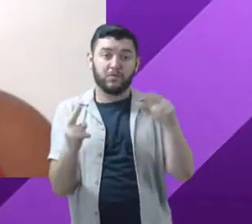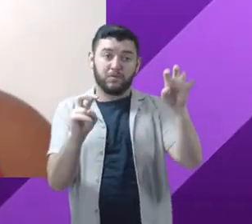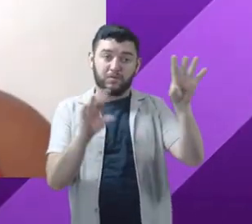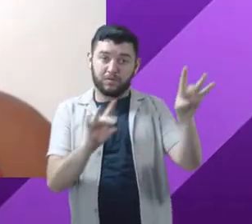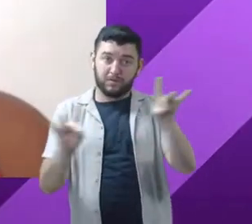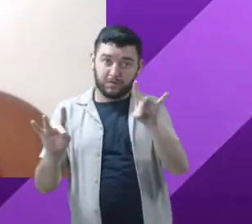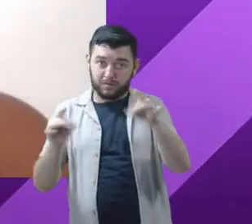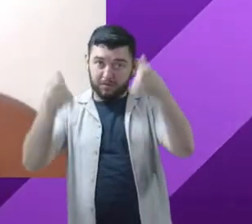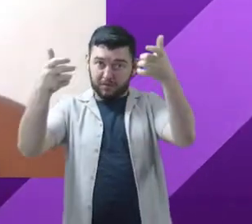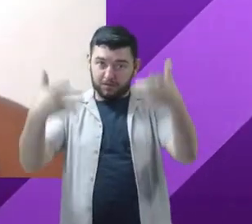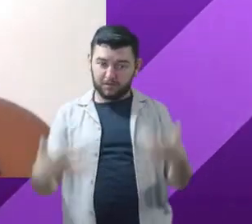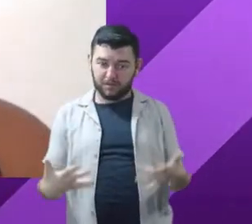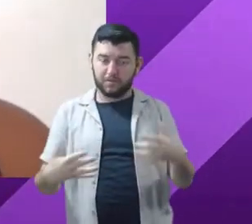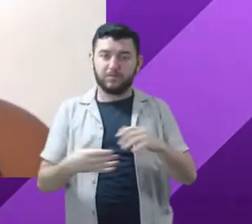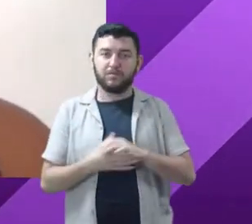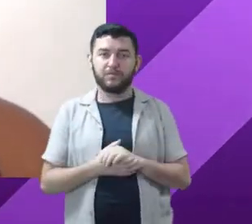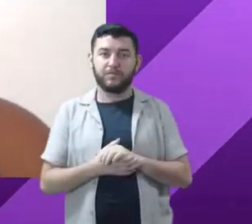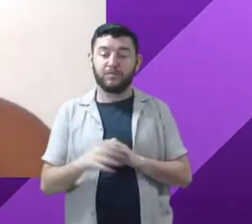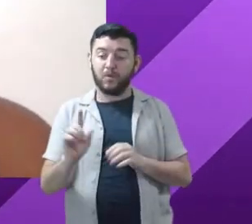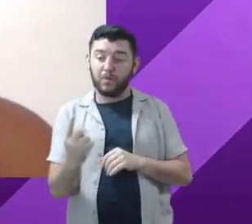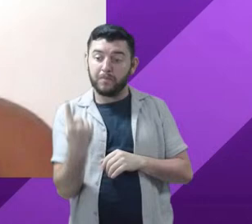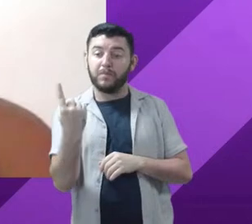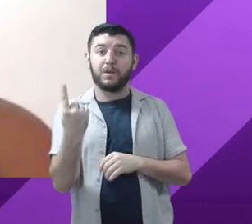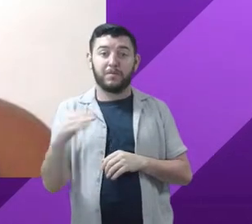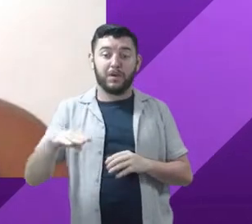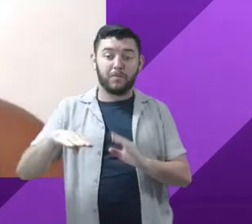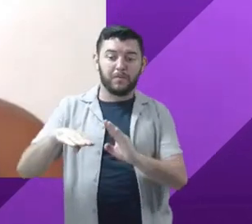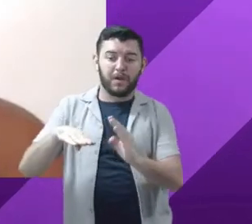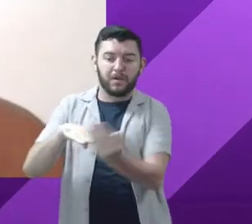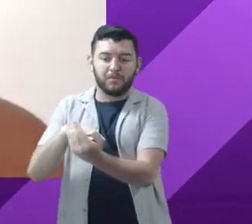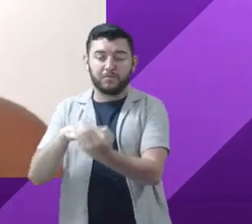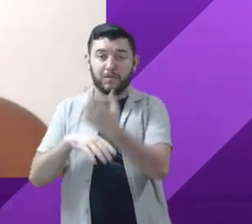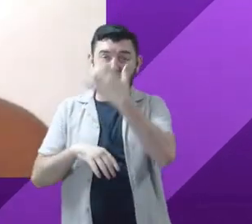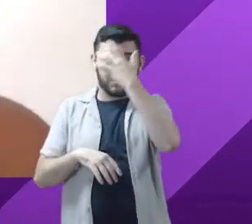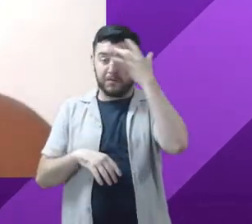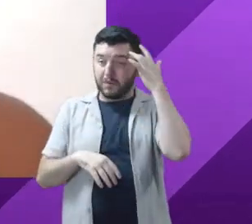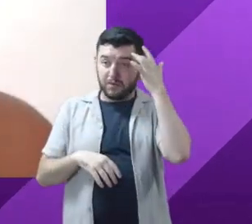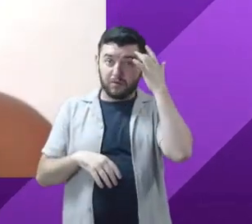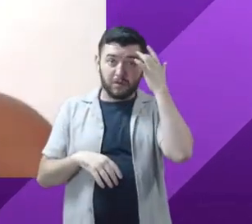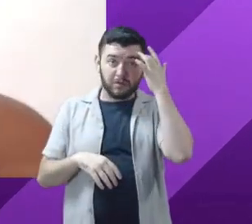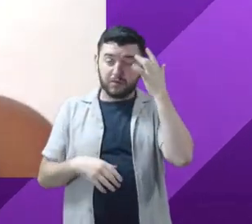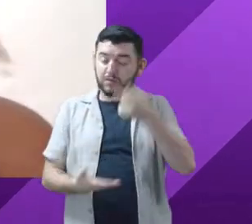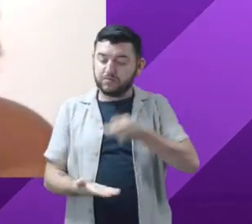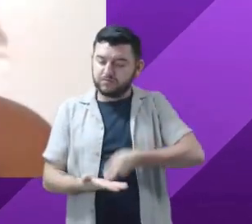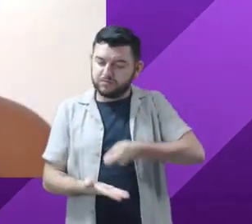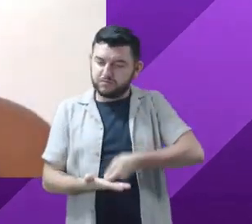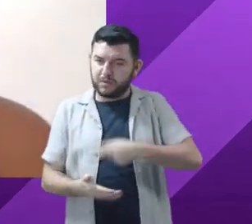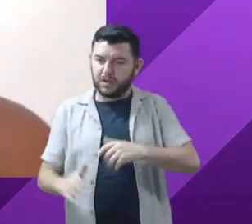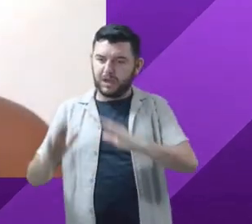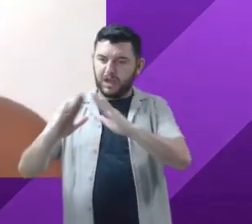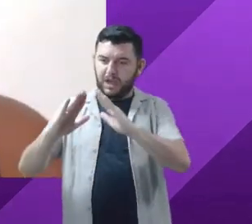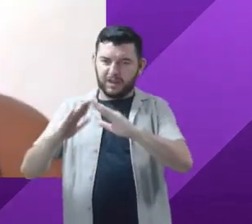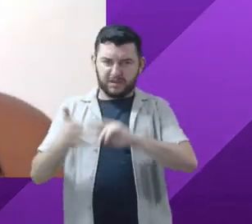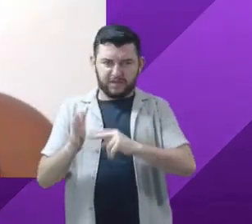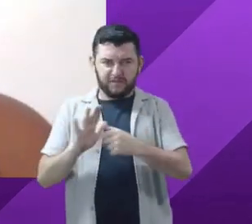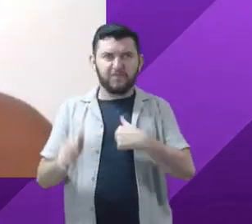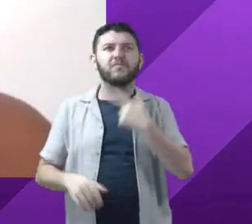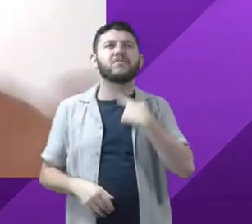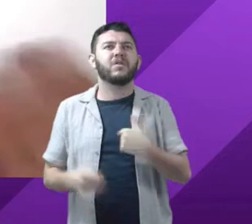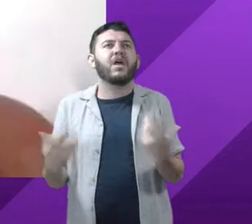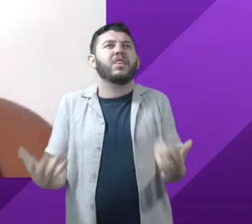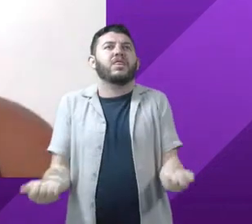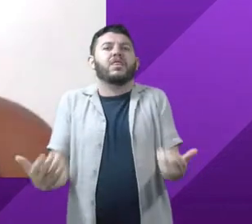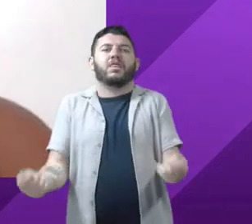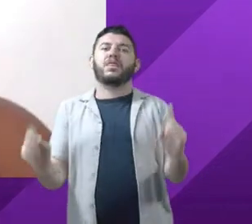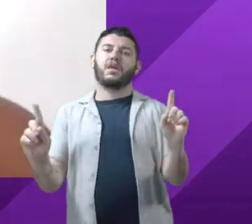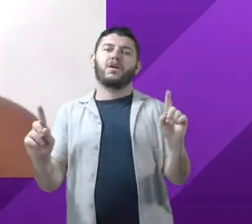o Mutange, as pessoas foram logo retiradas, né, de suas casas. Quando eu digo retiradas, não foi de boa vontade, né, foi com o